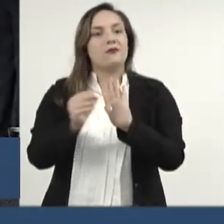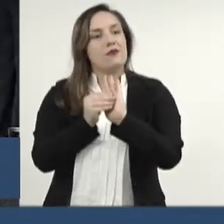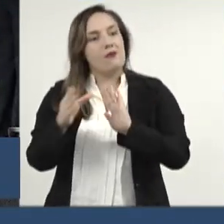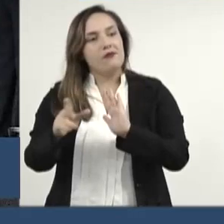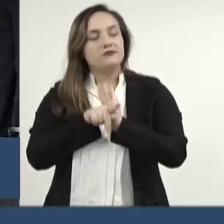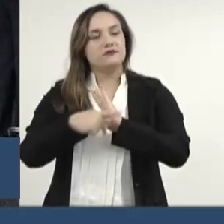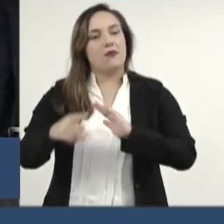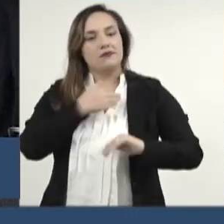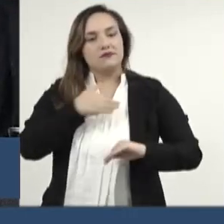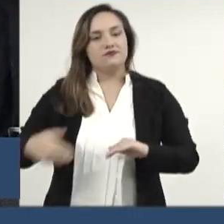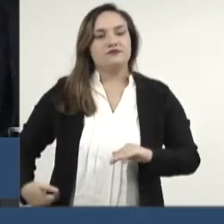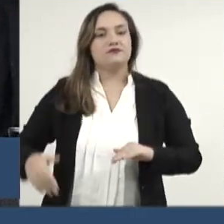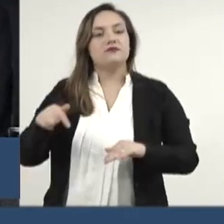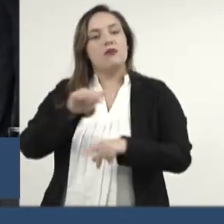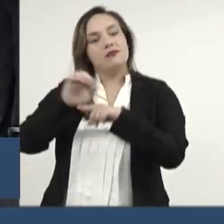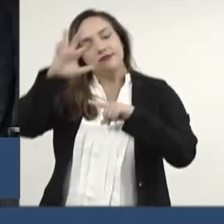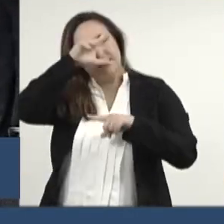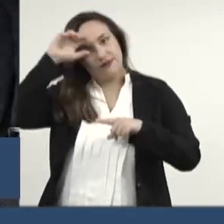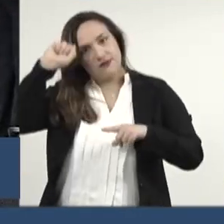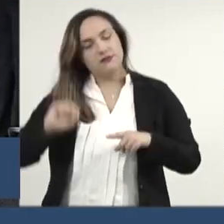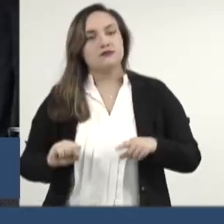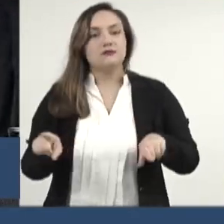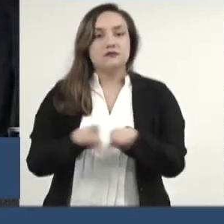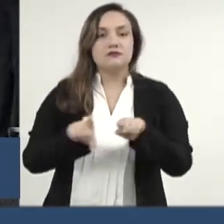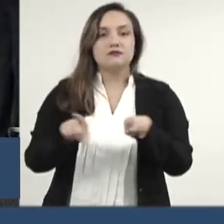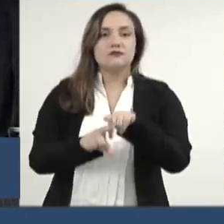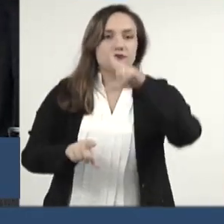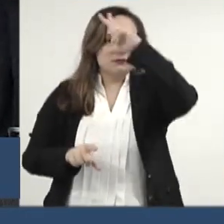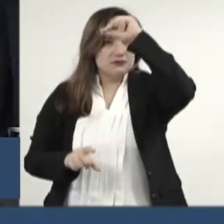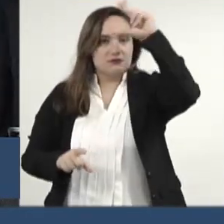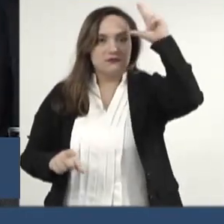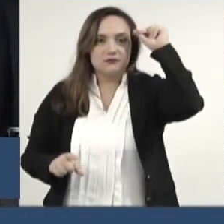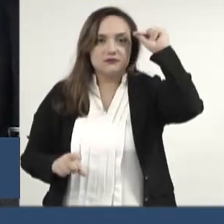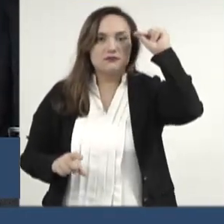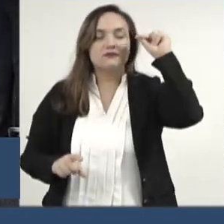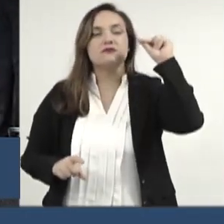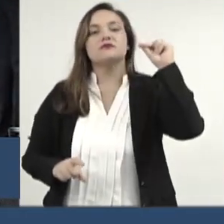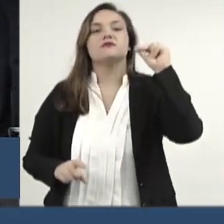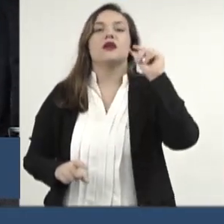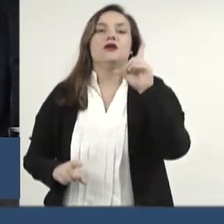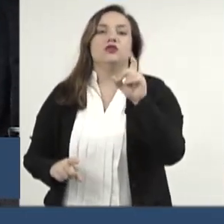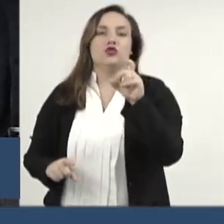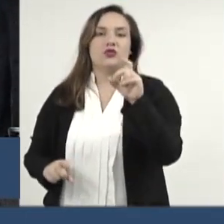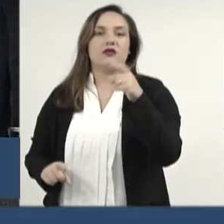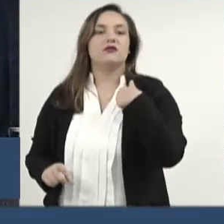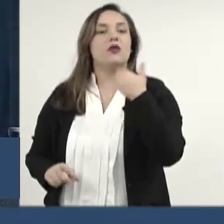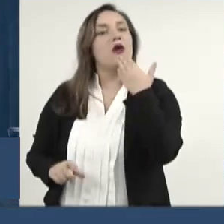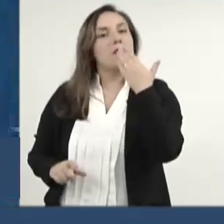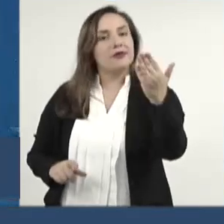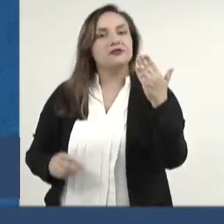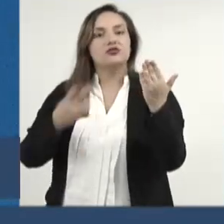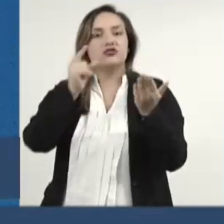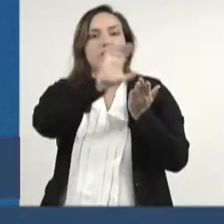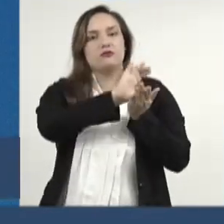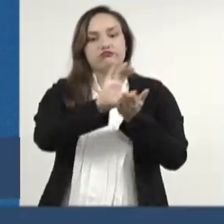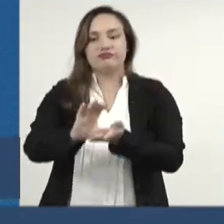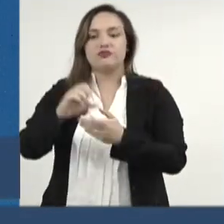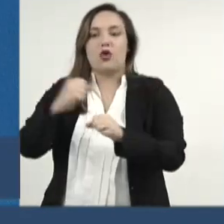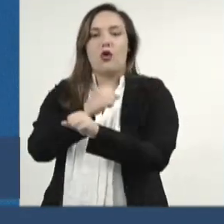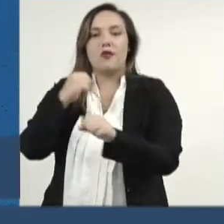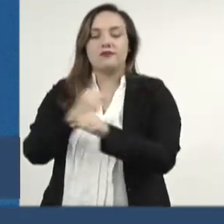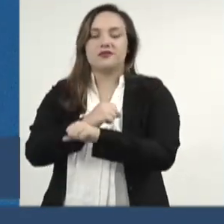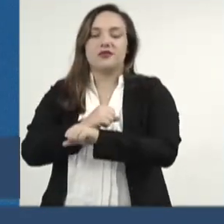ao governo de Mato Grosso do Sul, né, e também ao prefeito de Dourados, Alan Guedes, solicitando a destinação de recursos para a realização de obras